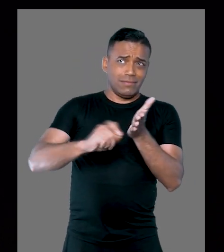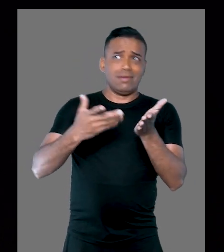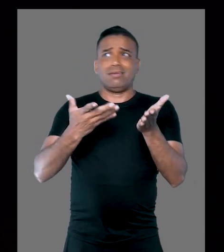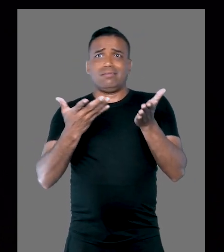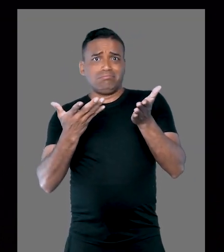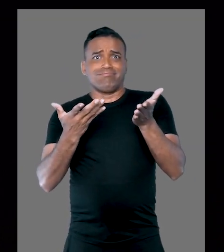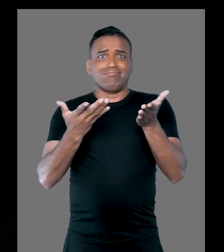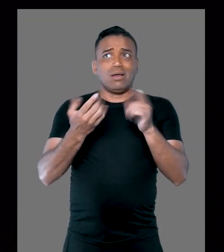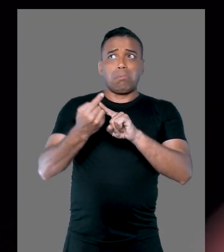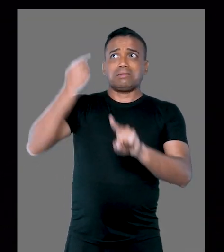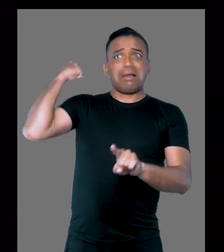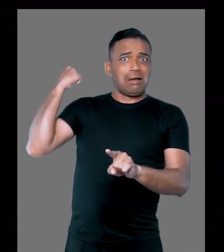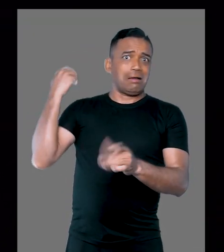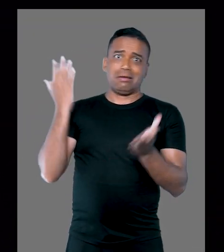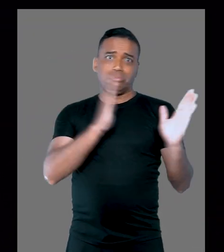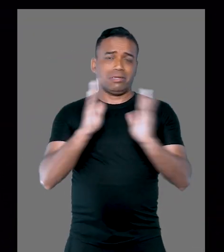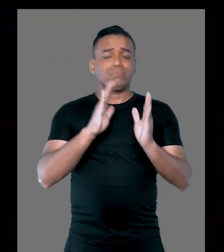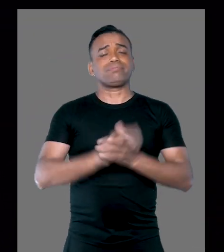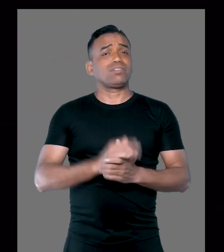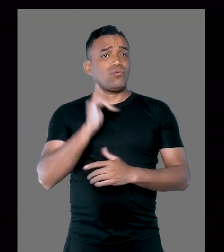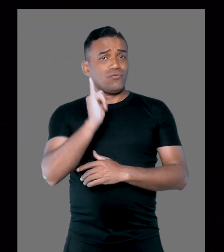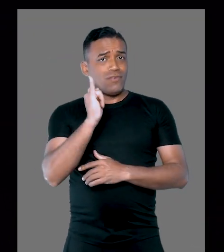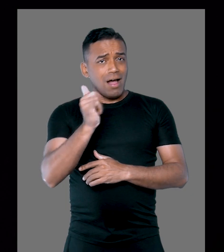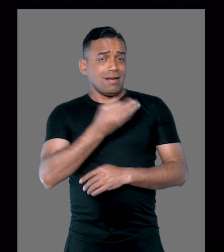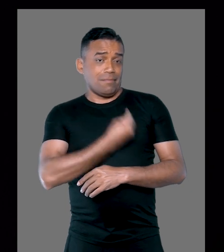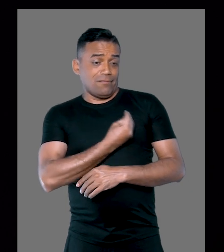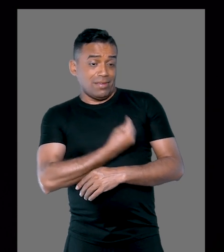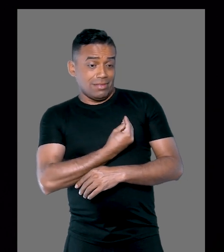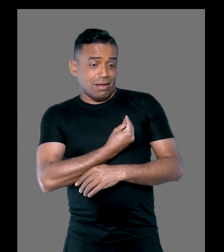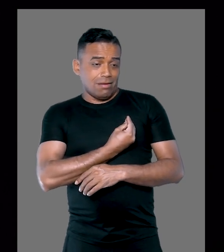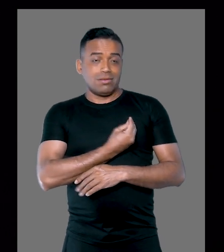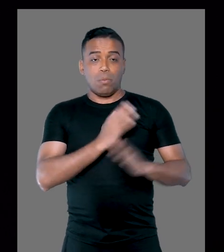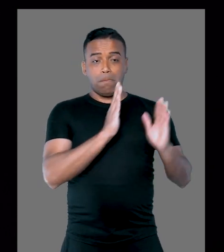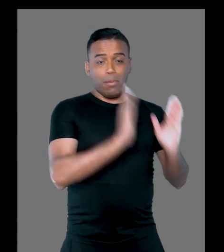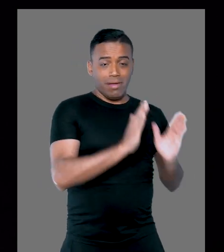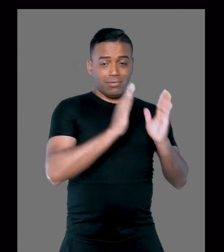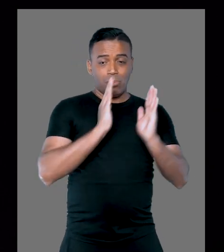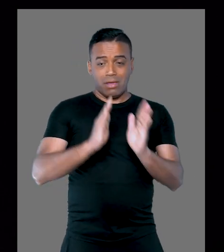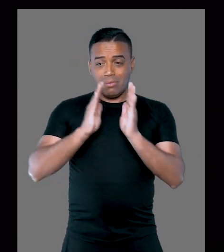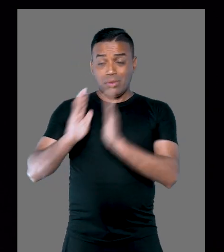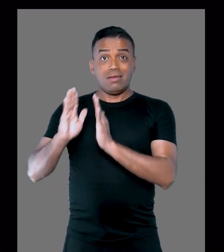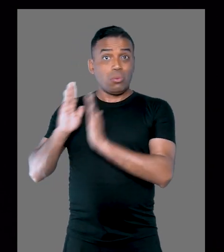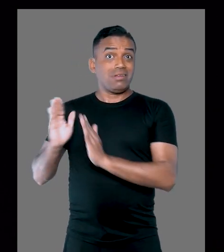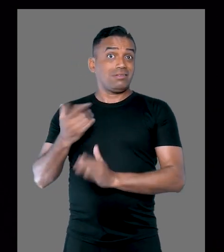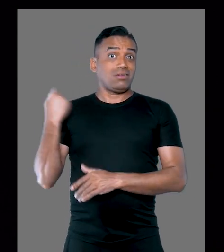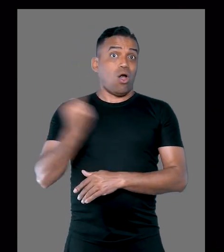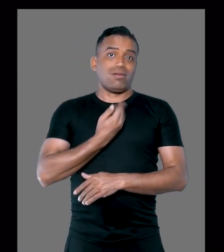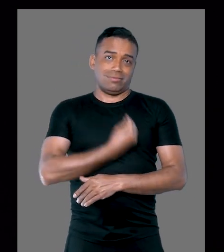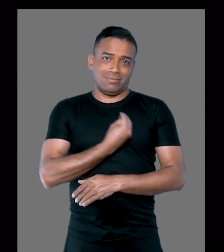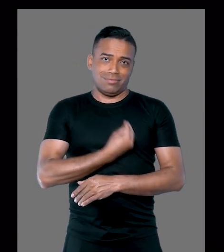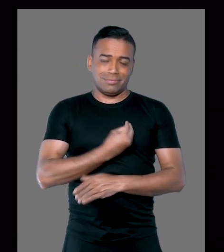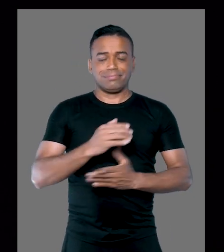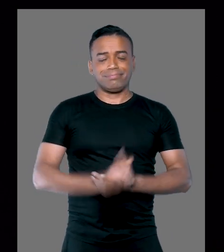E como se fala de uma vida, são vários momentos que a gente vive, né?